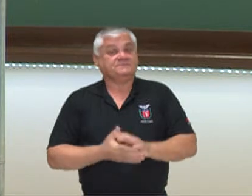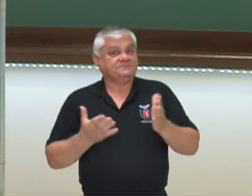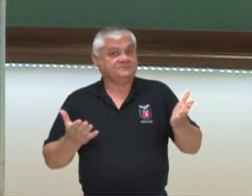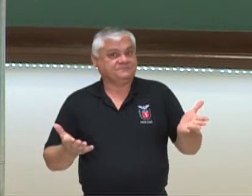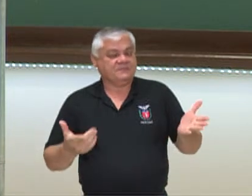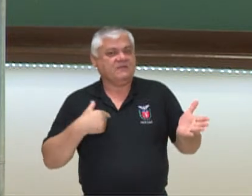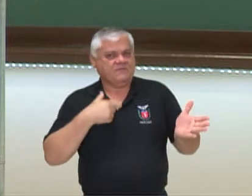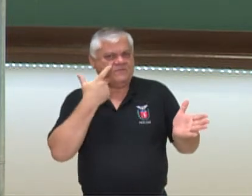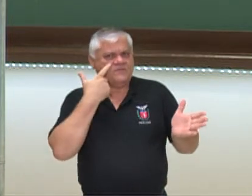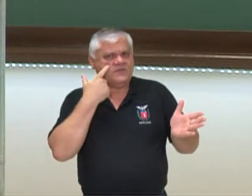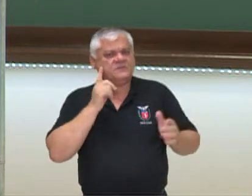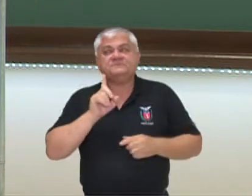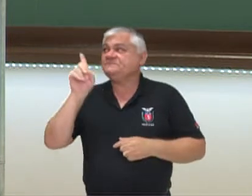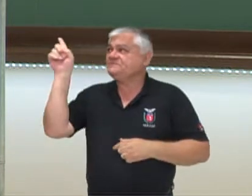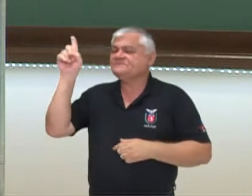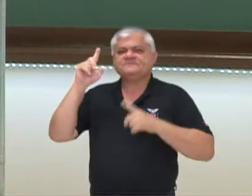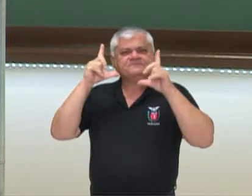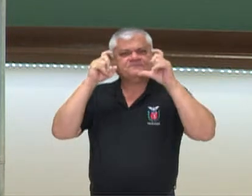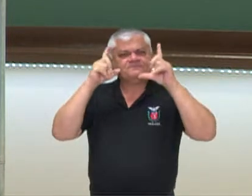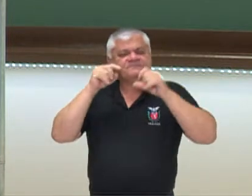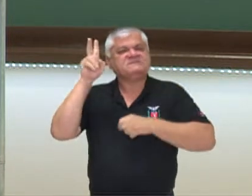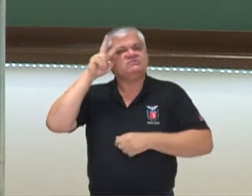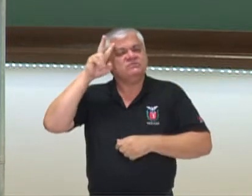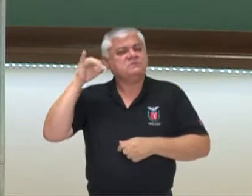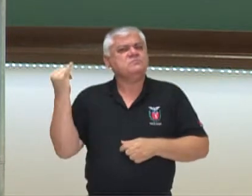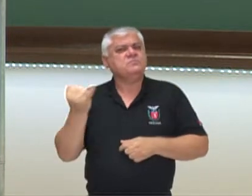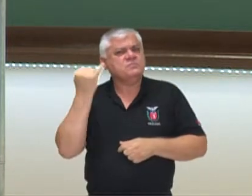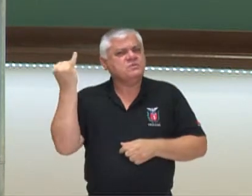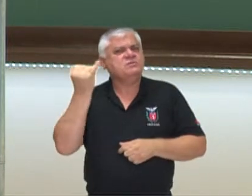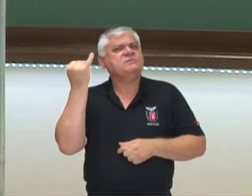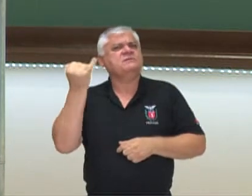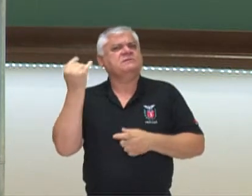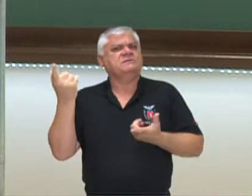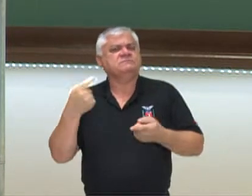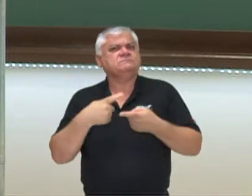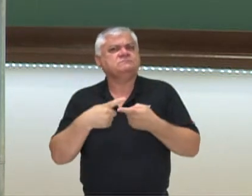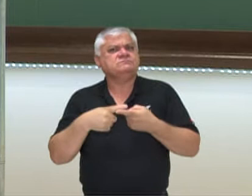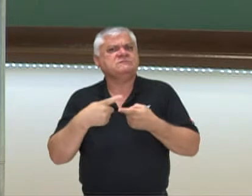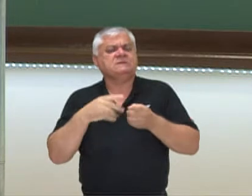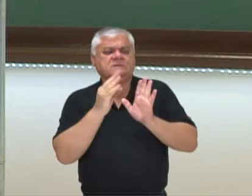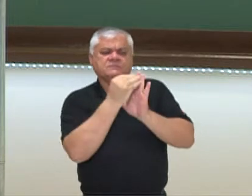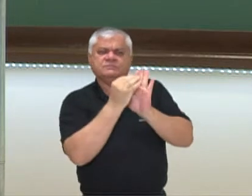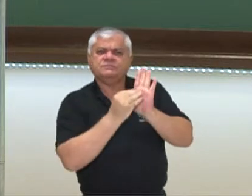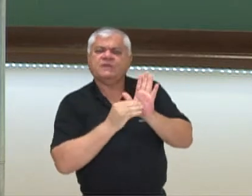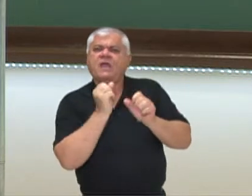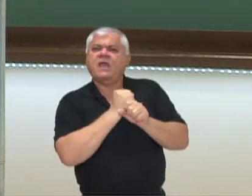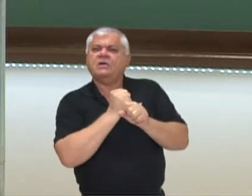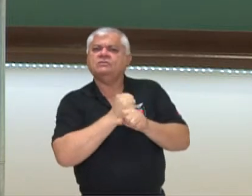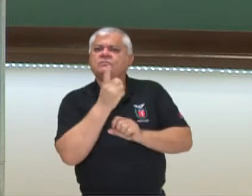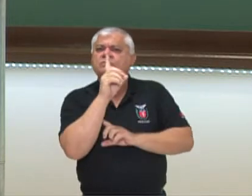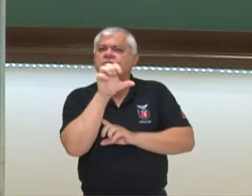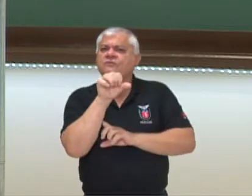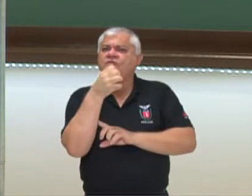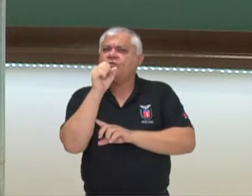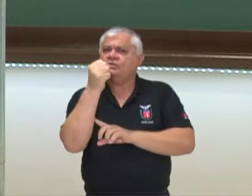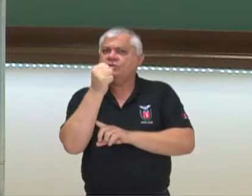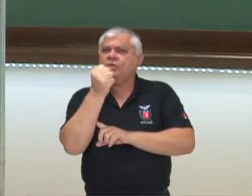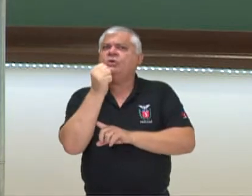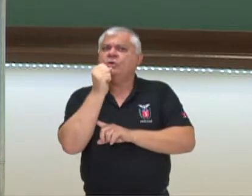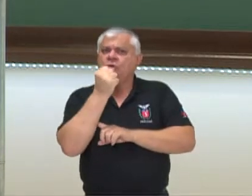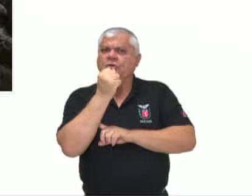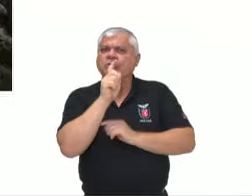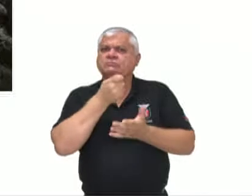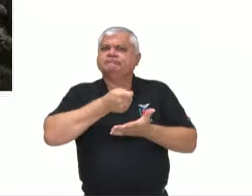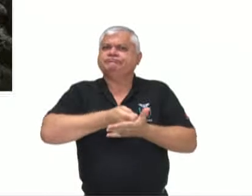Pessoal, então vejam aí, né, essa fonte histórica importante, né, que data aí 1988, né, a promulgação